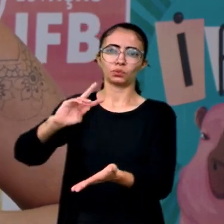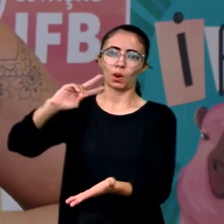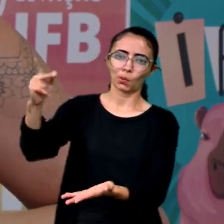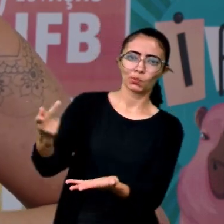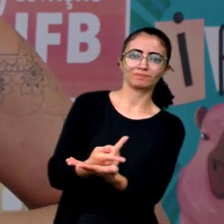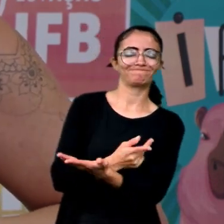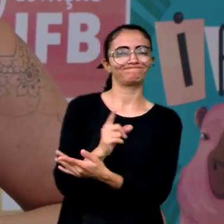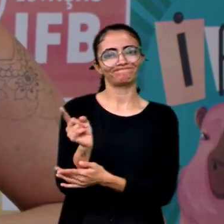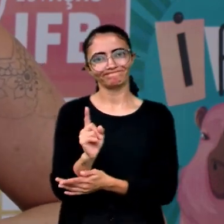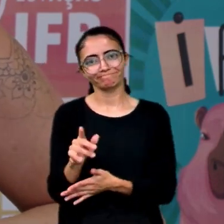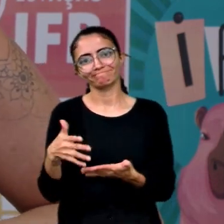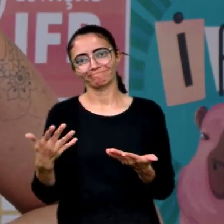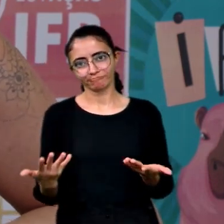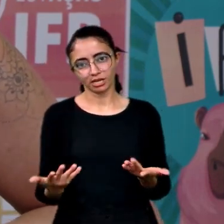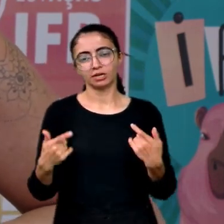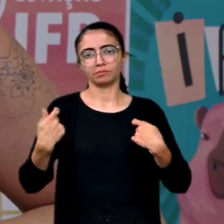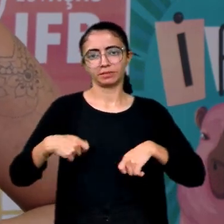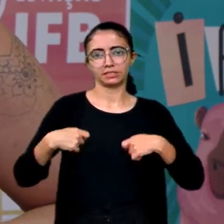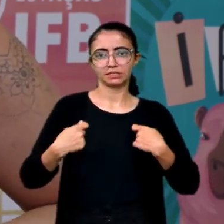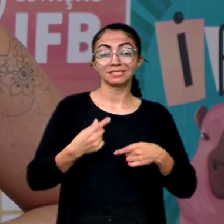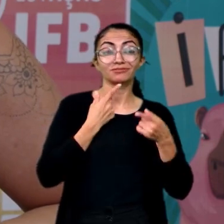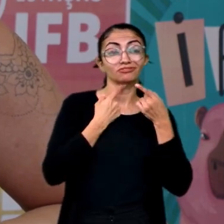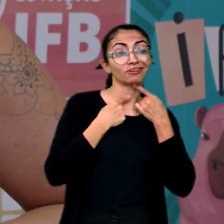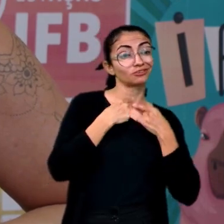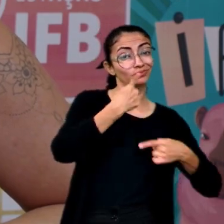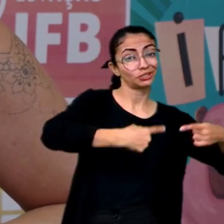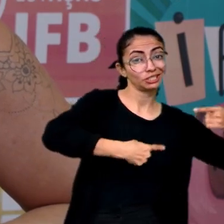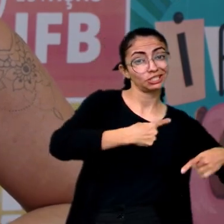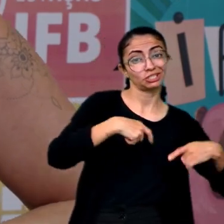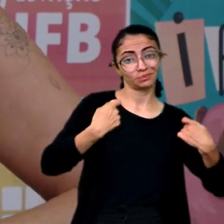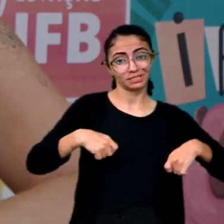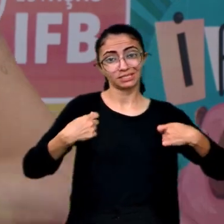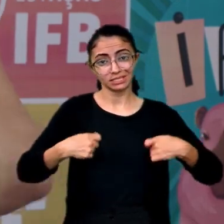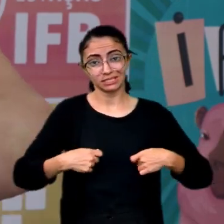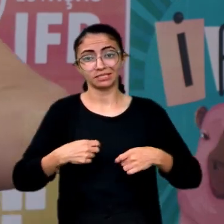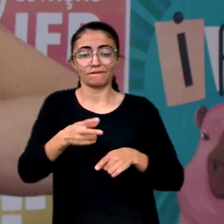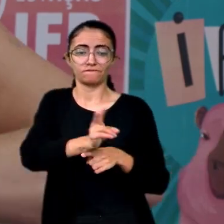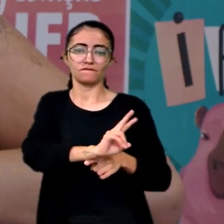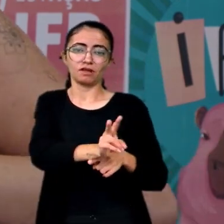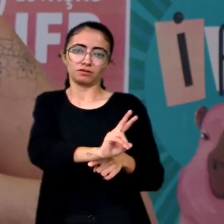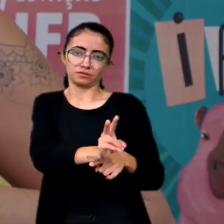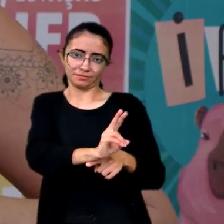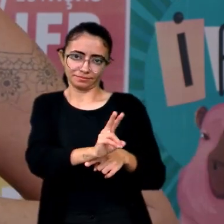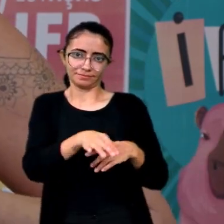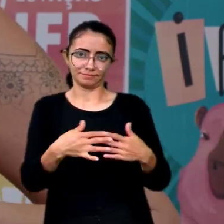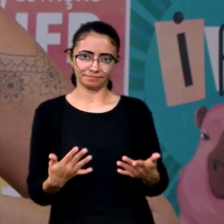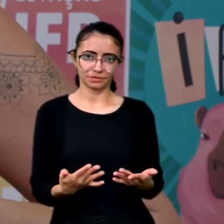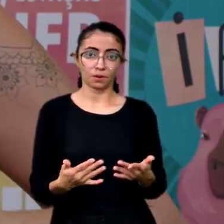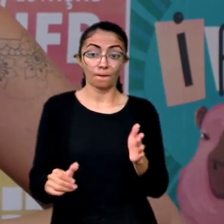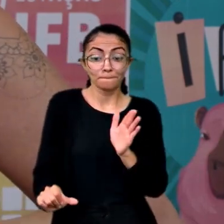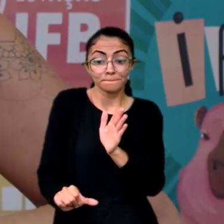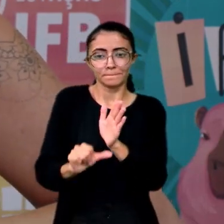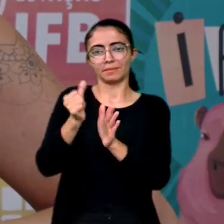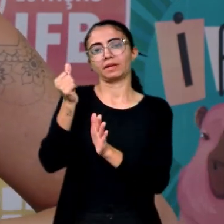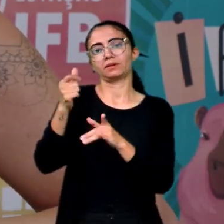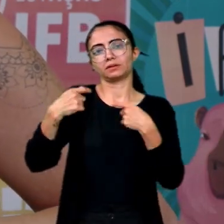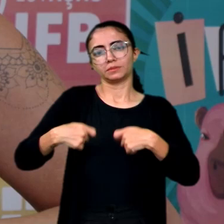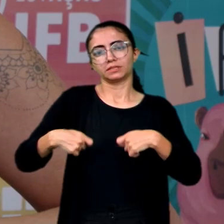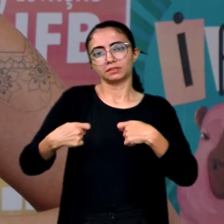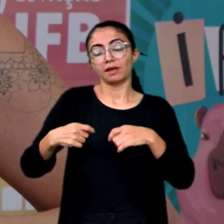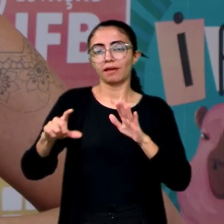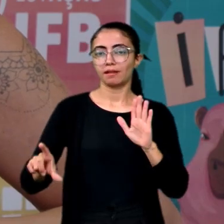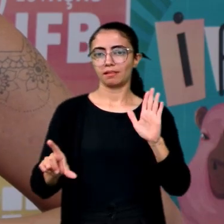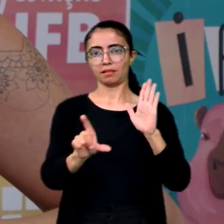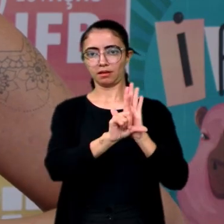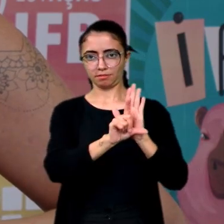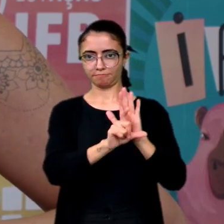que ter vontade política, tem que ter fiscalização. Então, o primeiro passo foram as leis, que é um grande passo.